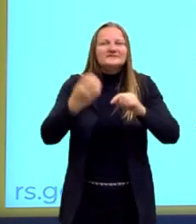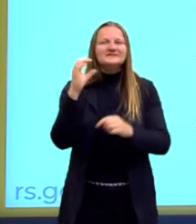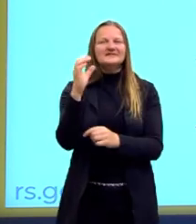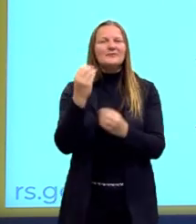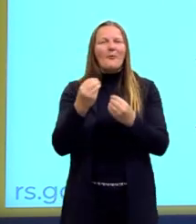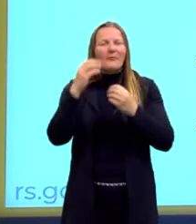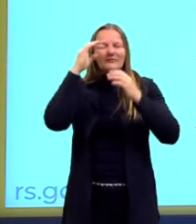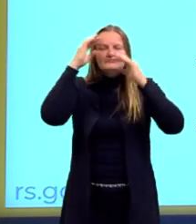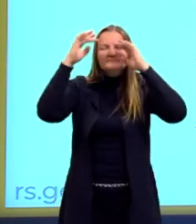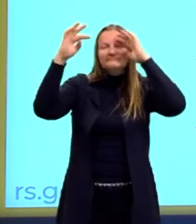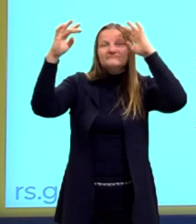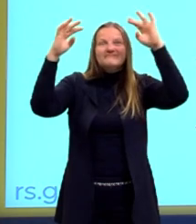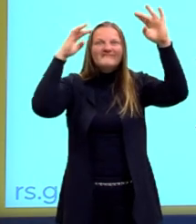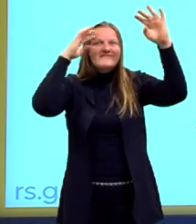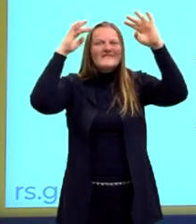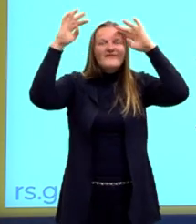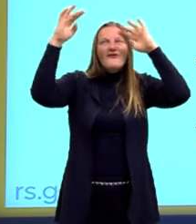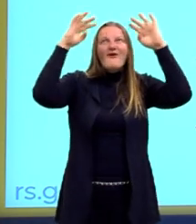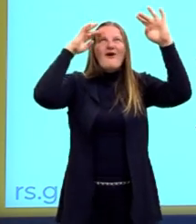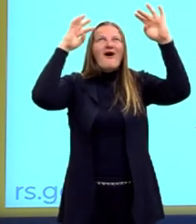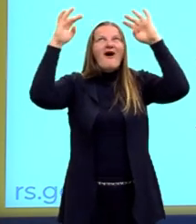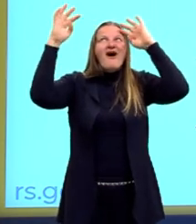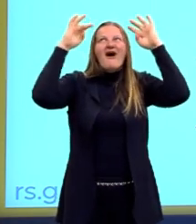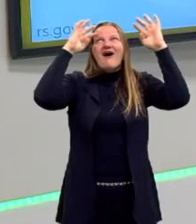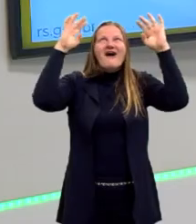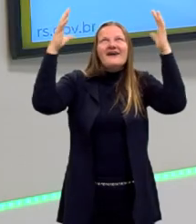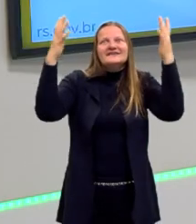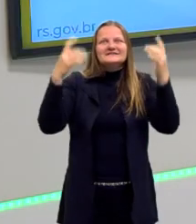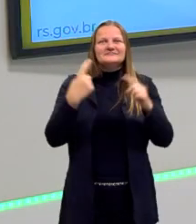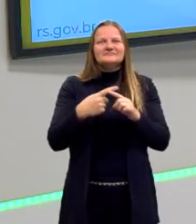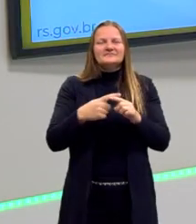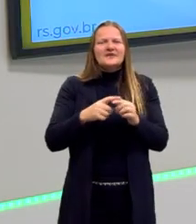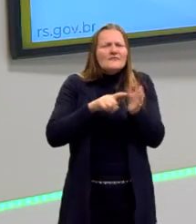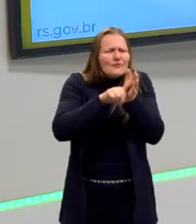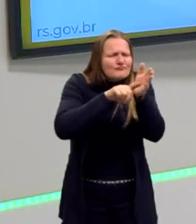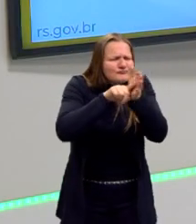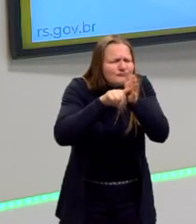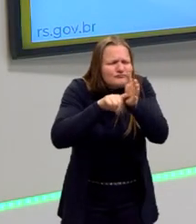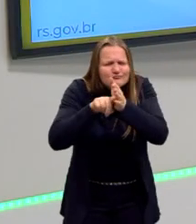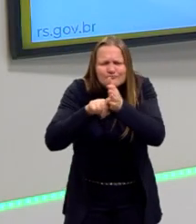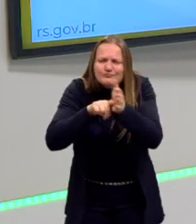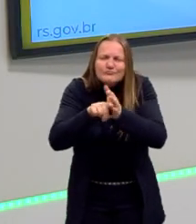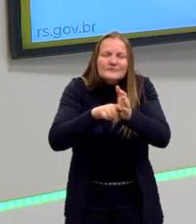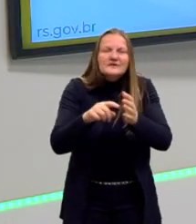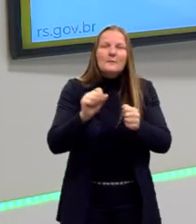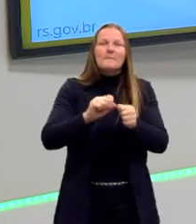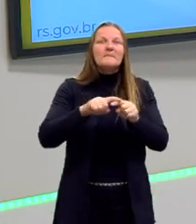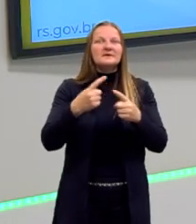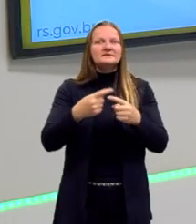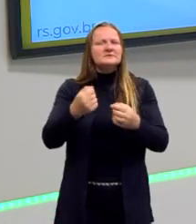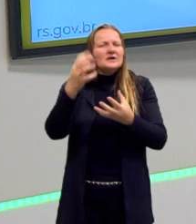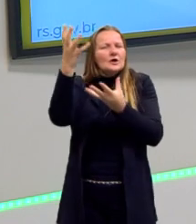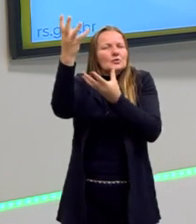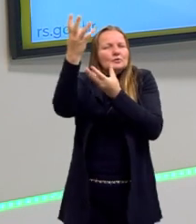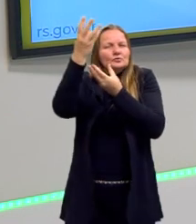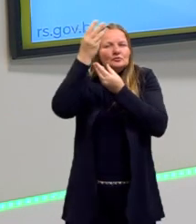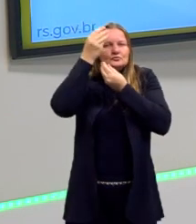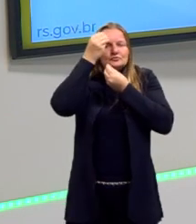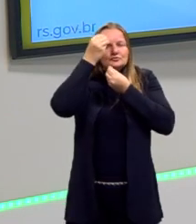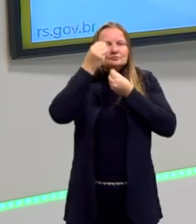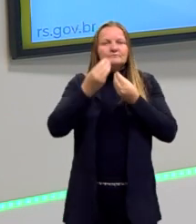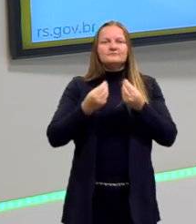que forma um cientista um pesquisador eu vou me dedicar a minha pesquisa certo mas eu preciso de